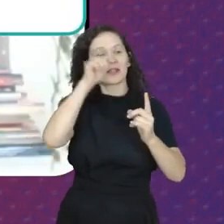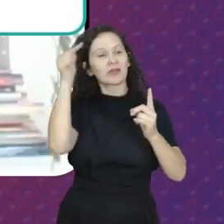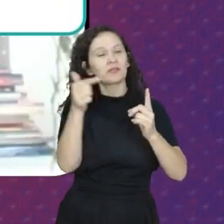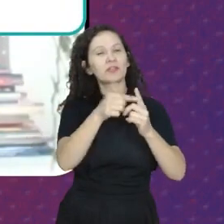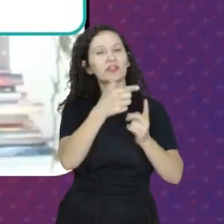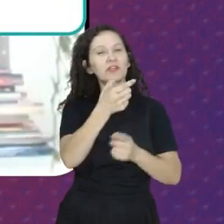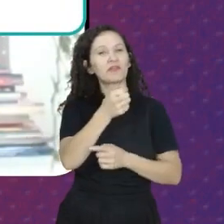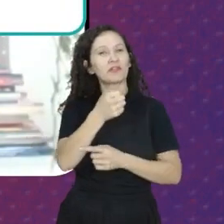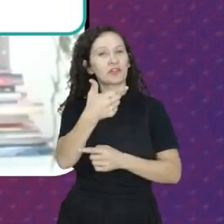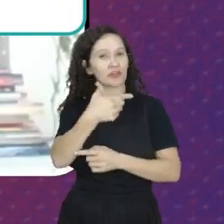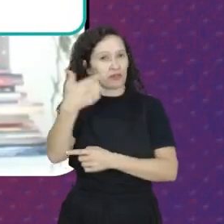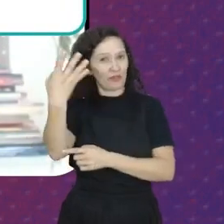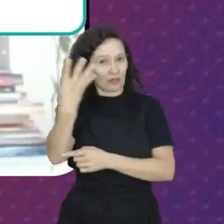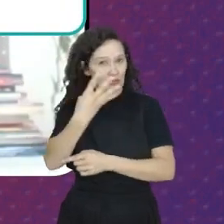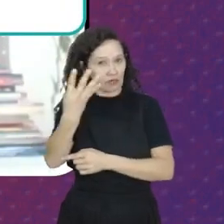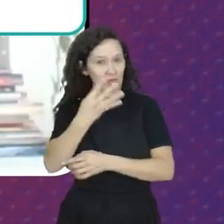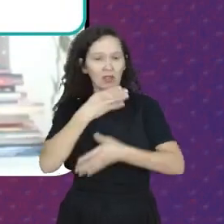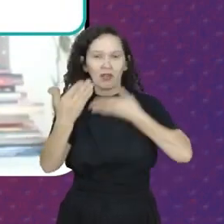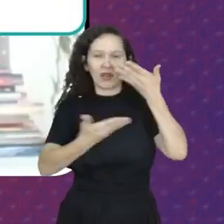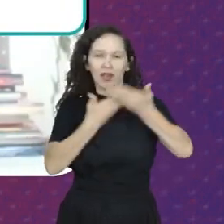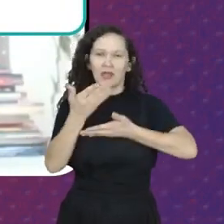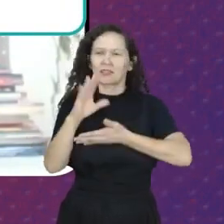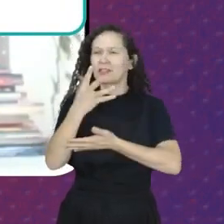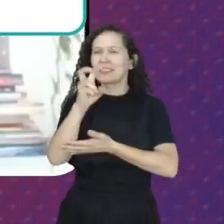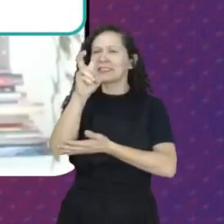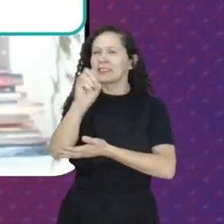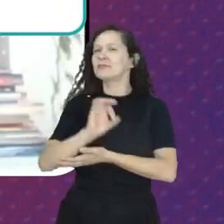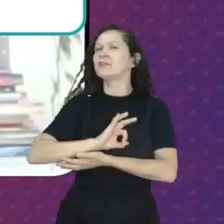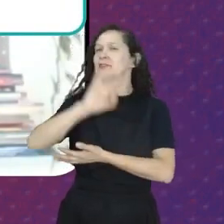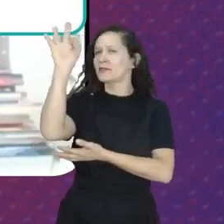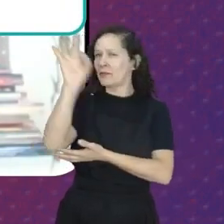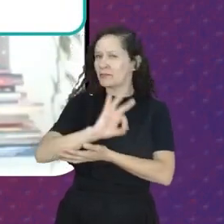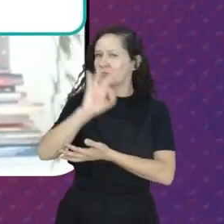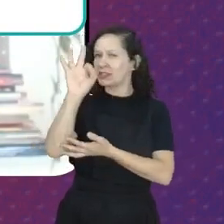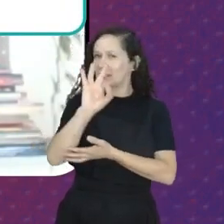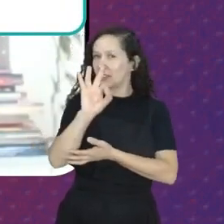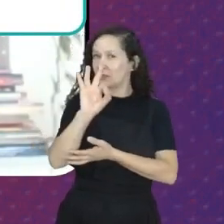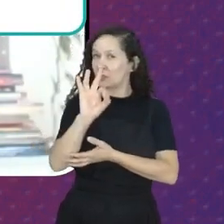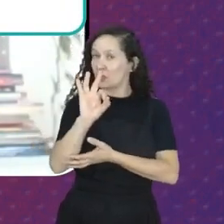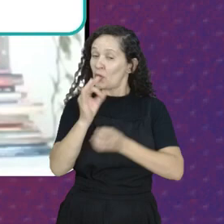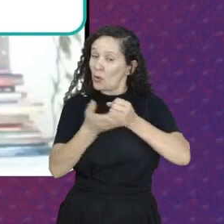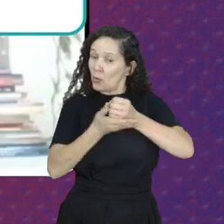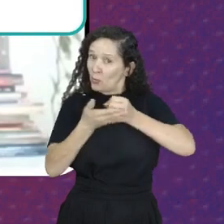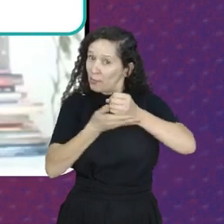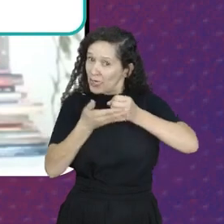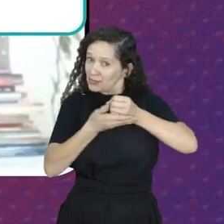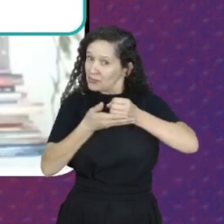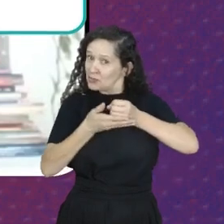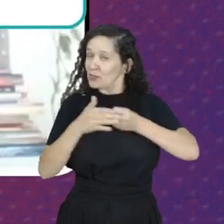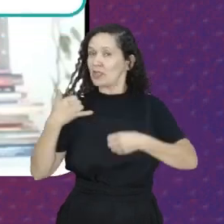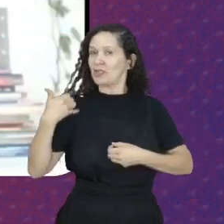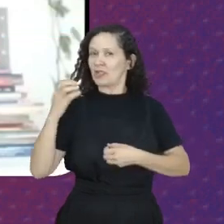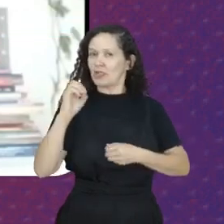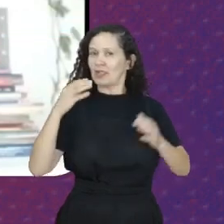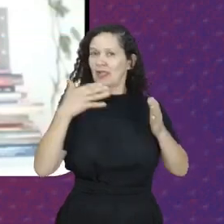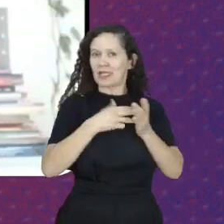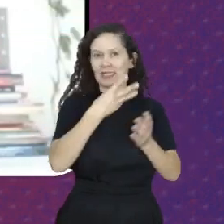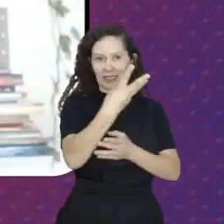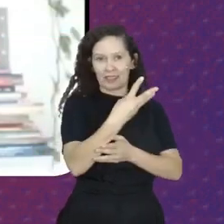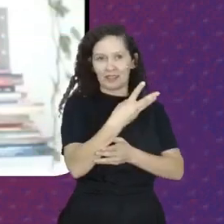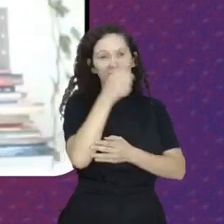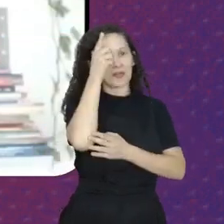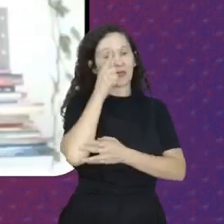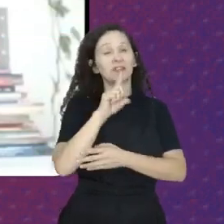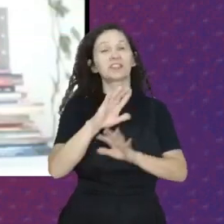de atender, no mínimo, 50% das crianças de 0 a 3 anos. Nós atendemos até